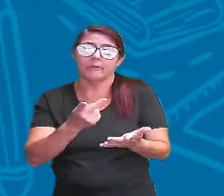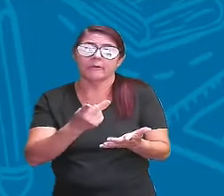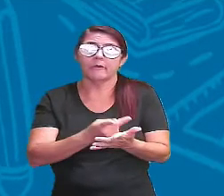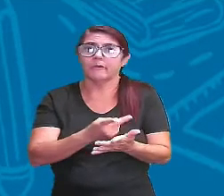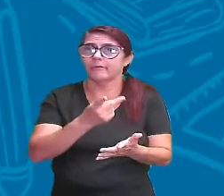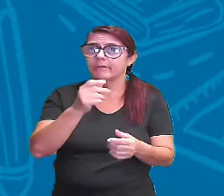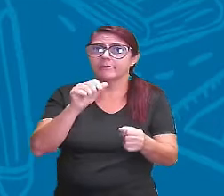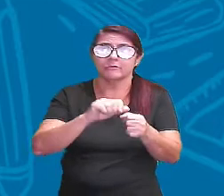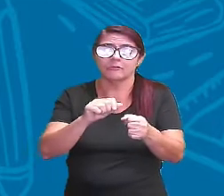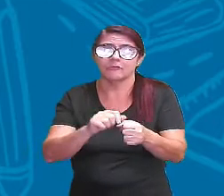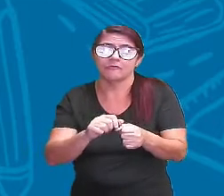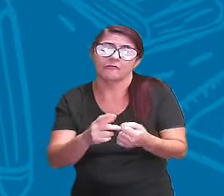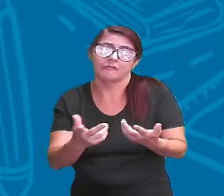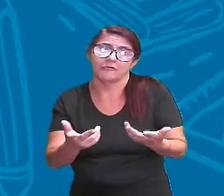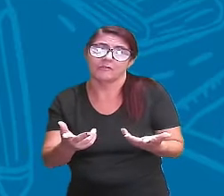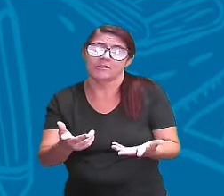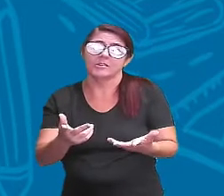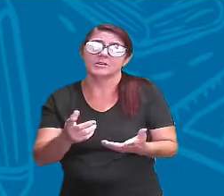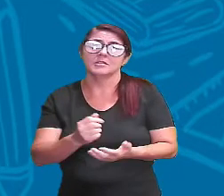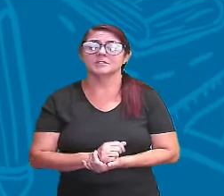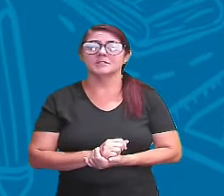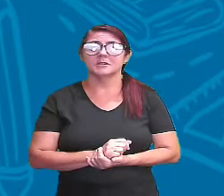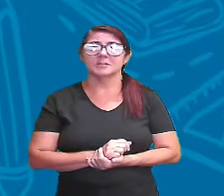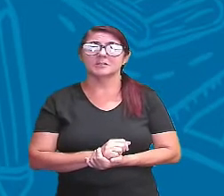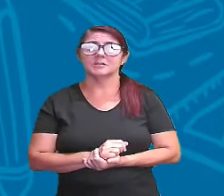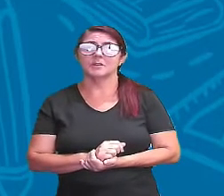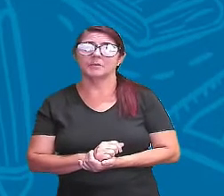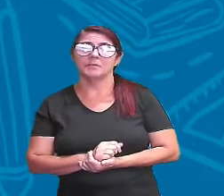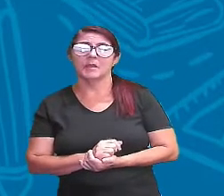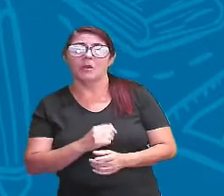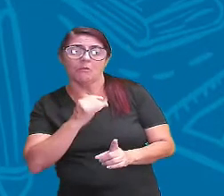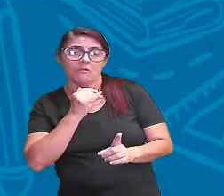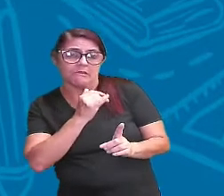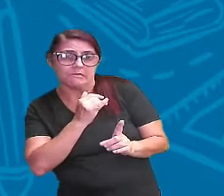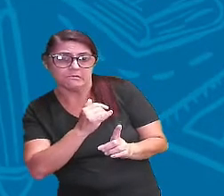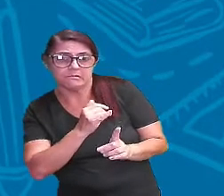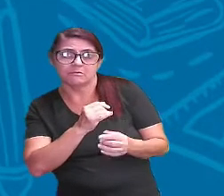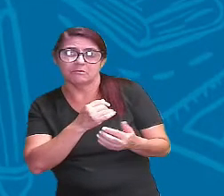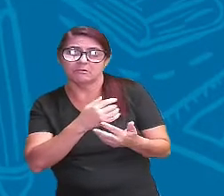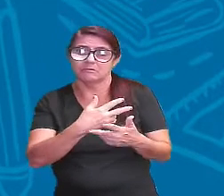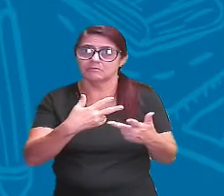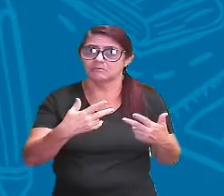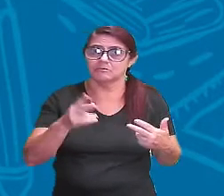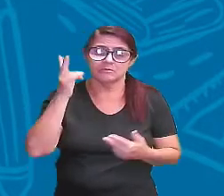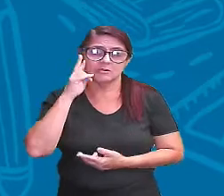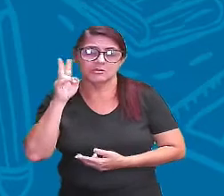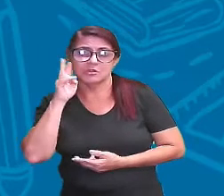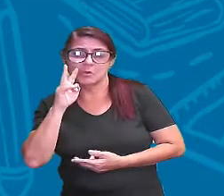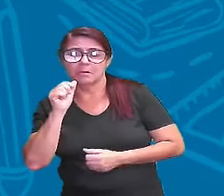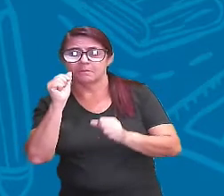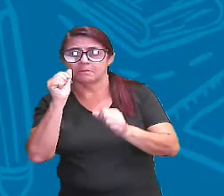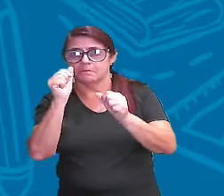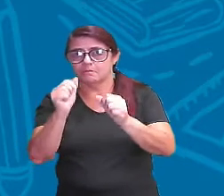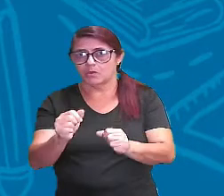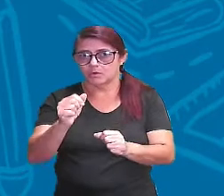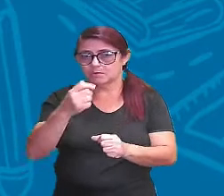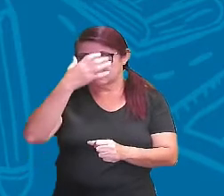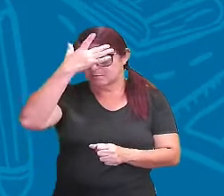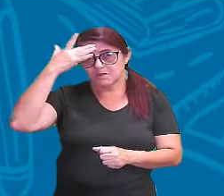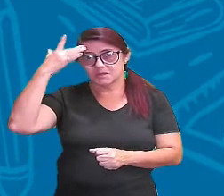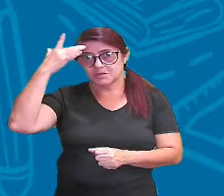que sofrem as ações durante o enredo, durante a história. Podem ser personagens